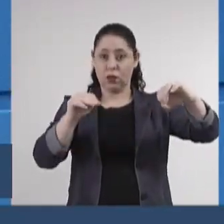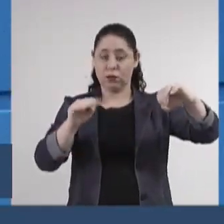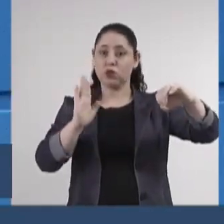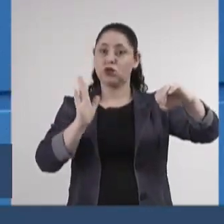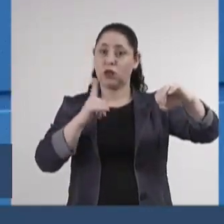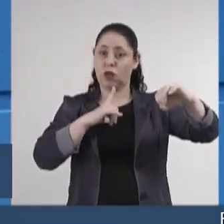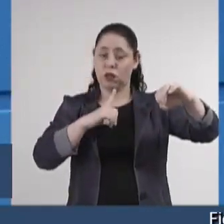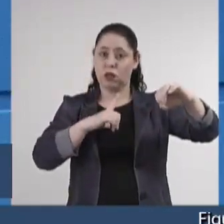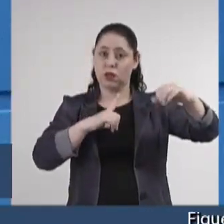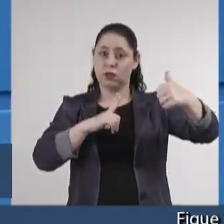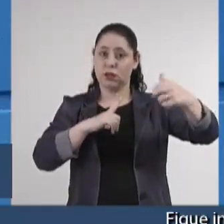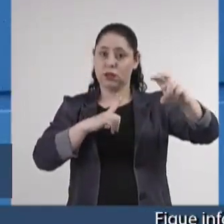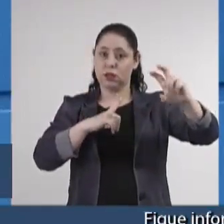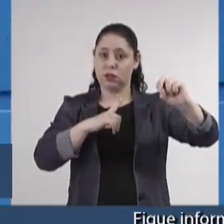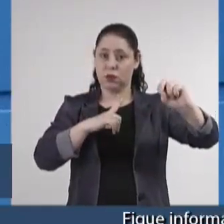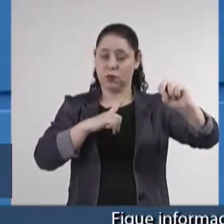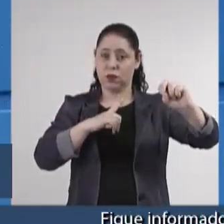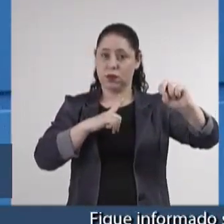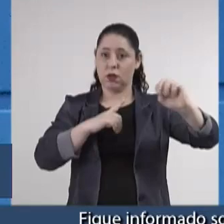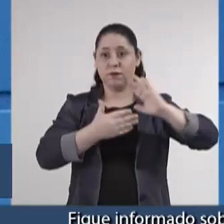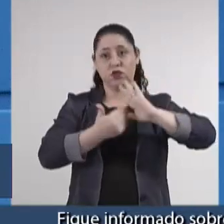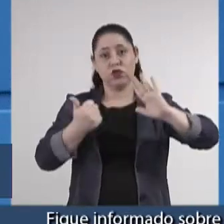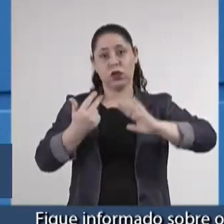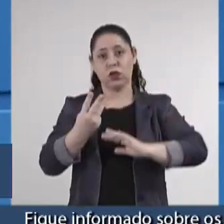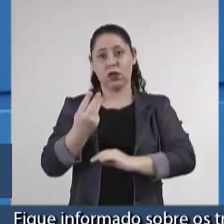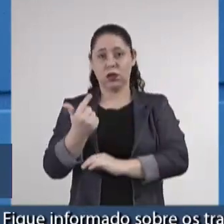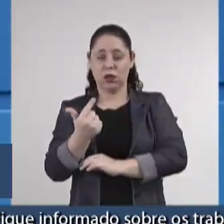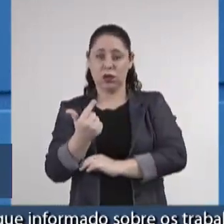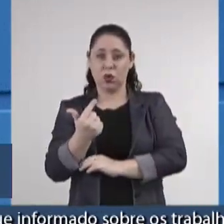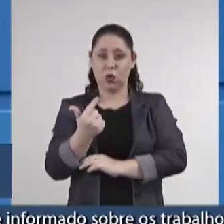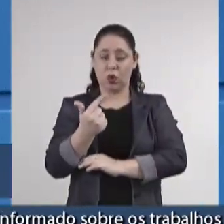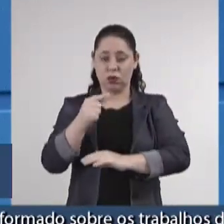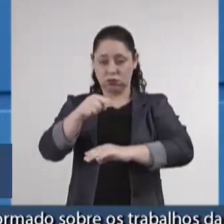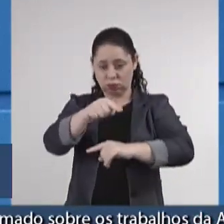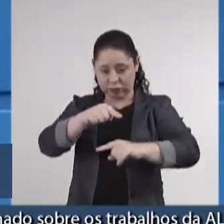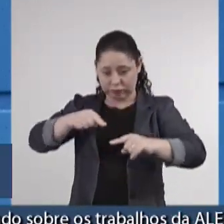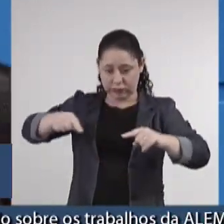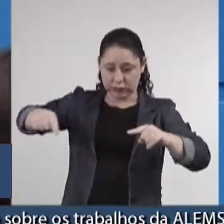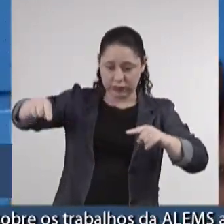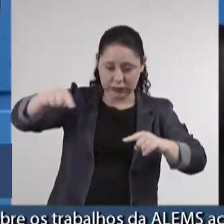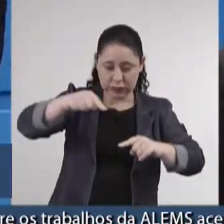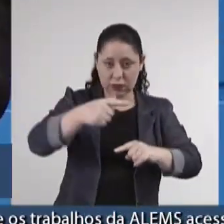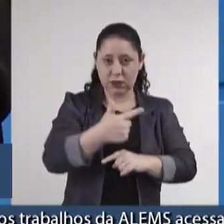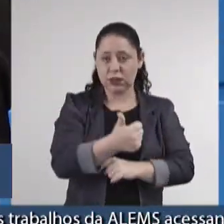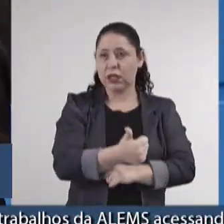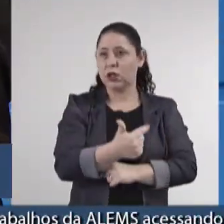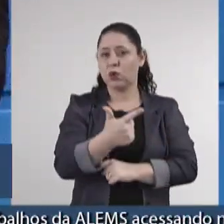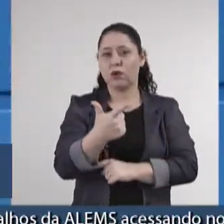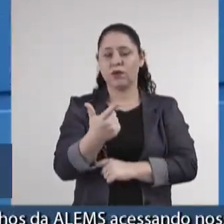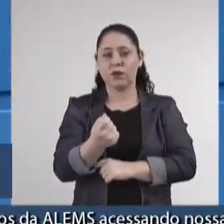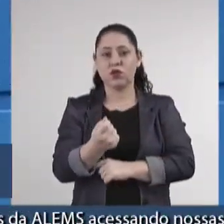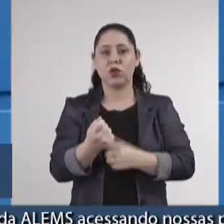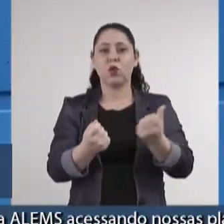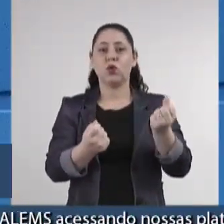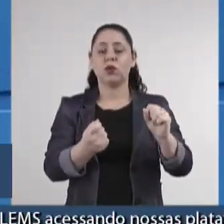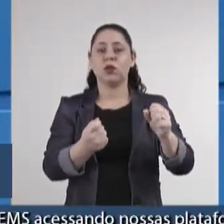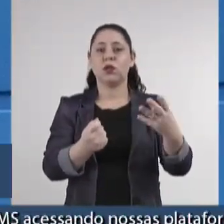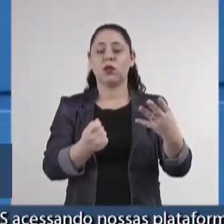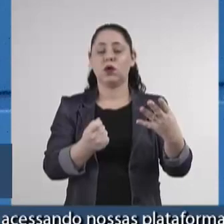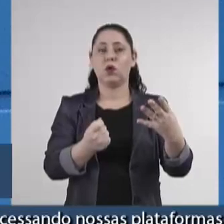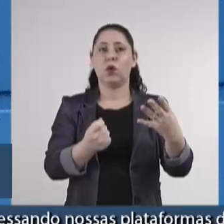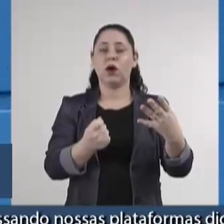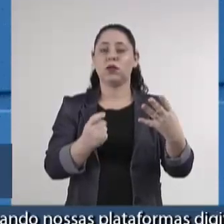estão, que seriam 150, mas você tira 32 aqui do anel, sobra 120. 84 de